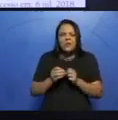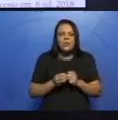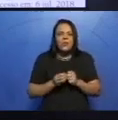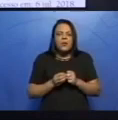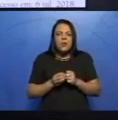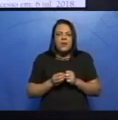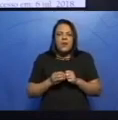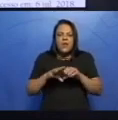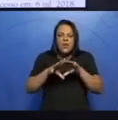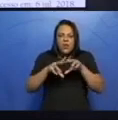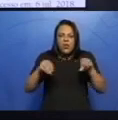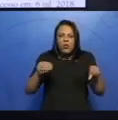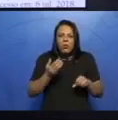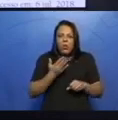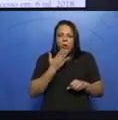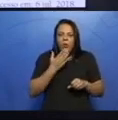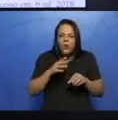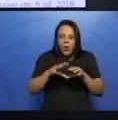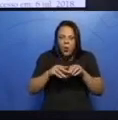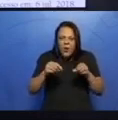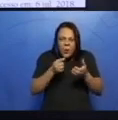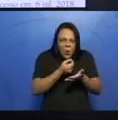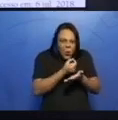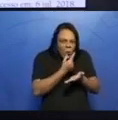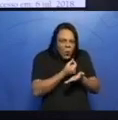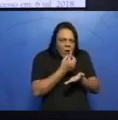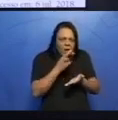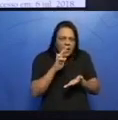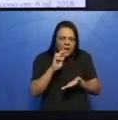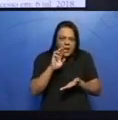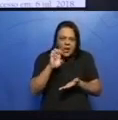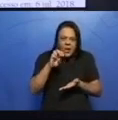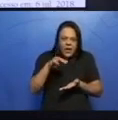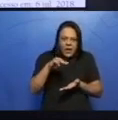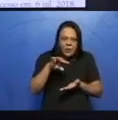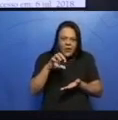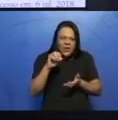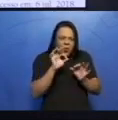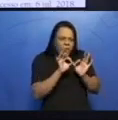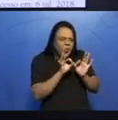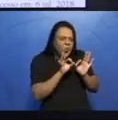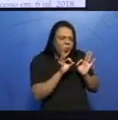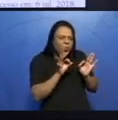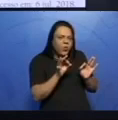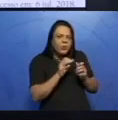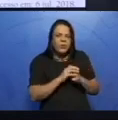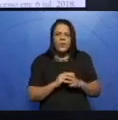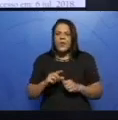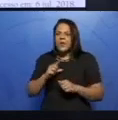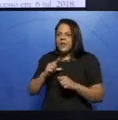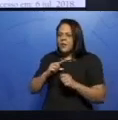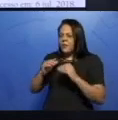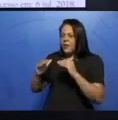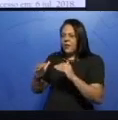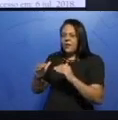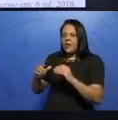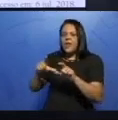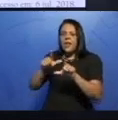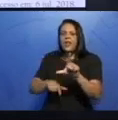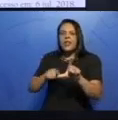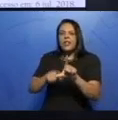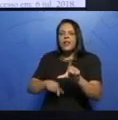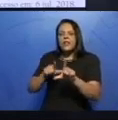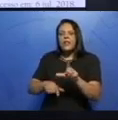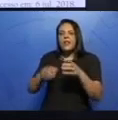tosse. Na letra composta por Jorge Aragão, um verso com 2 palavras no diminutivo expressa admiração e amor